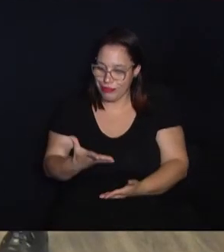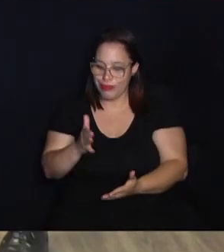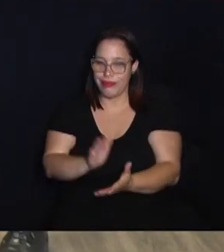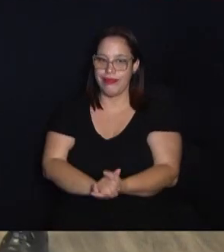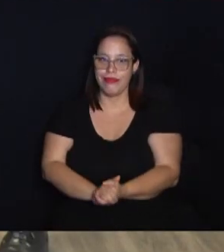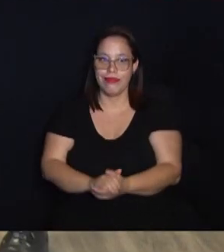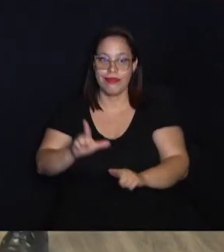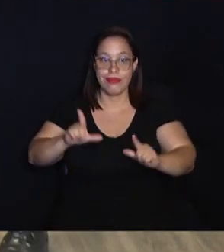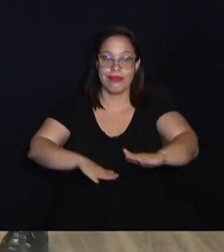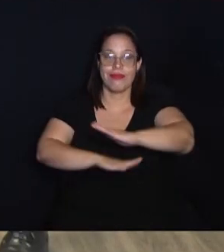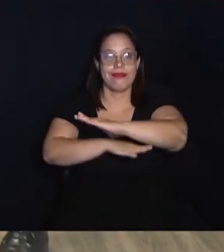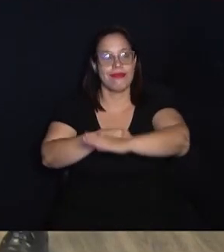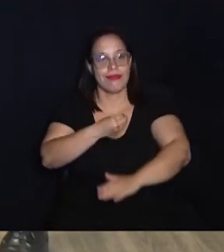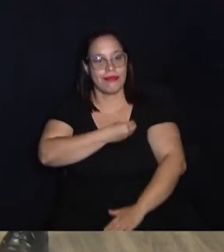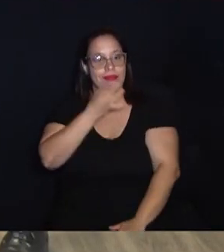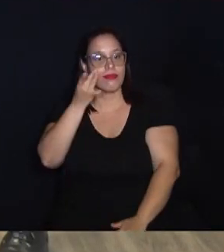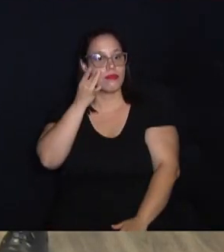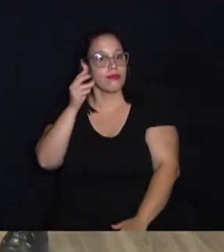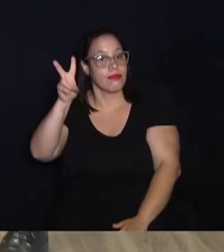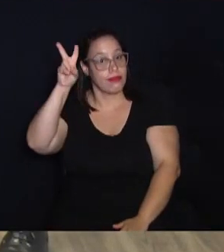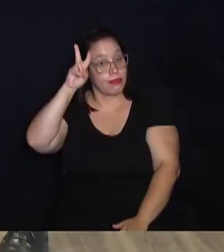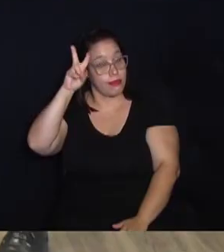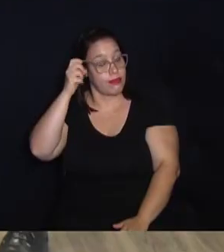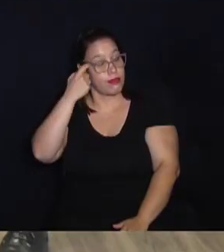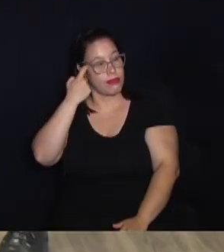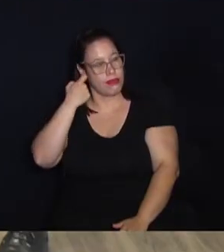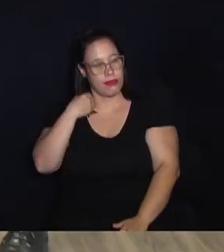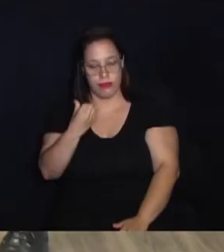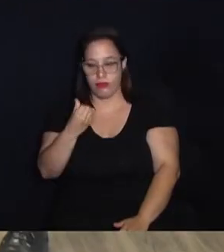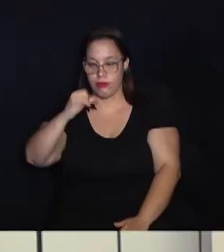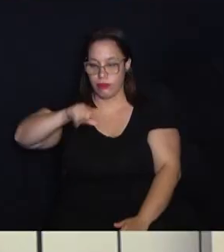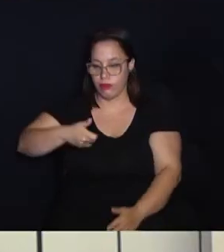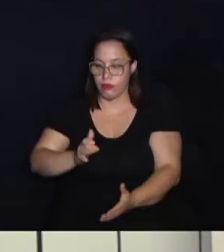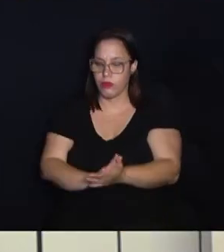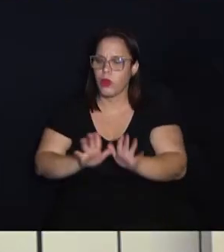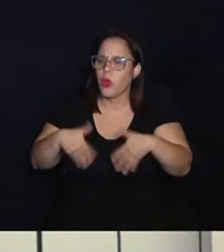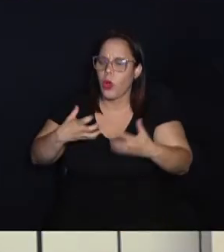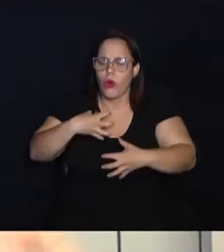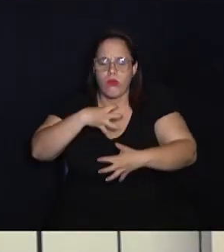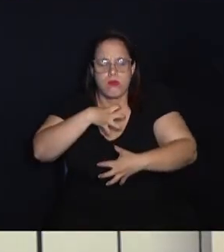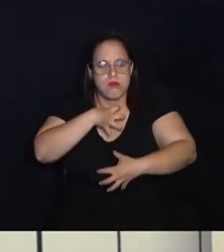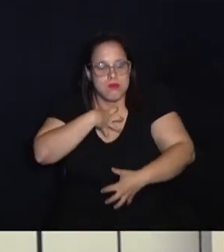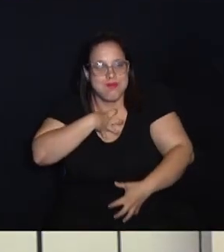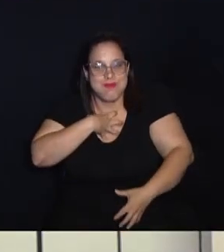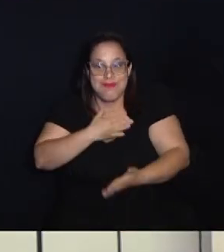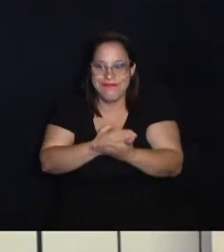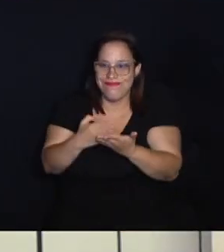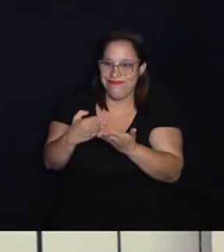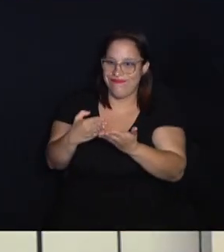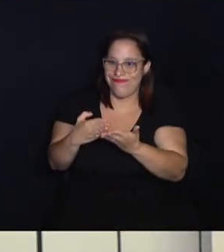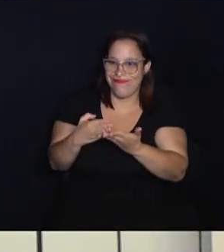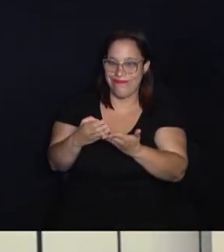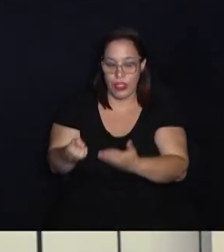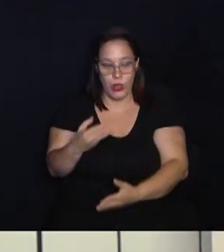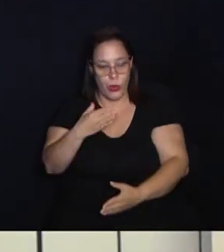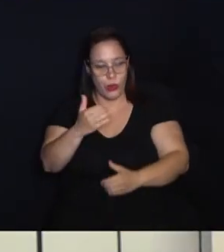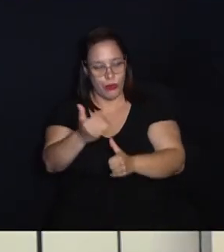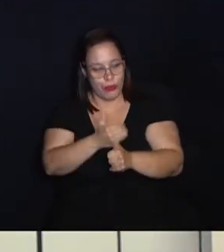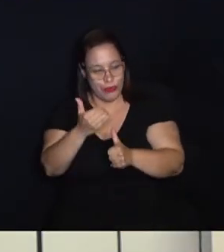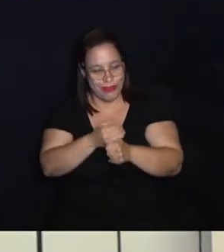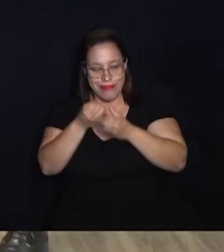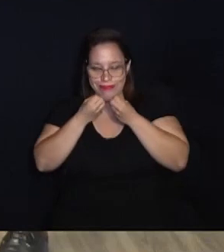Notícia, ao vivo nesta segunda-feira, 6 de janeiro. E qual que é o sentimento de iniciar um novo mandato?